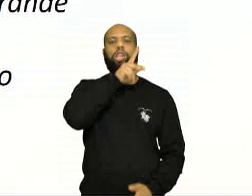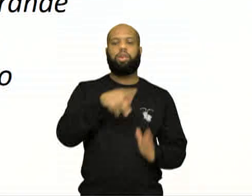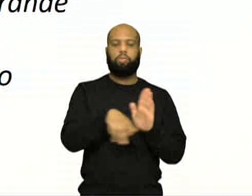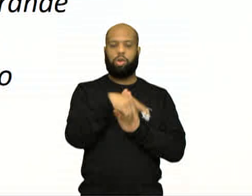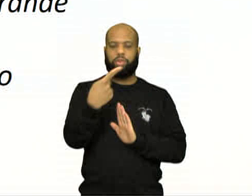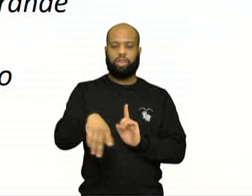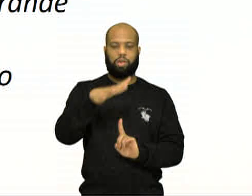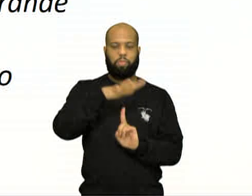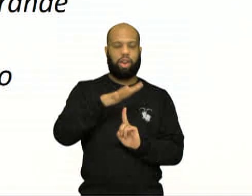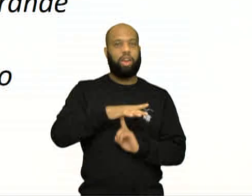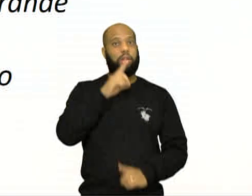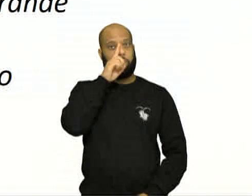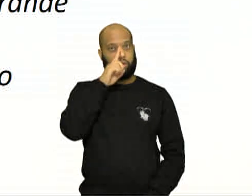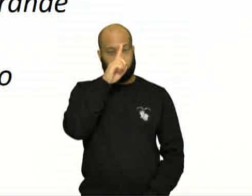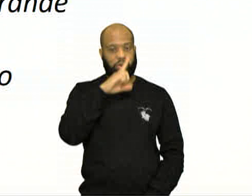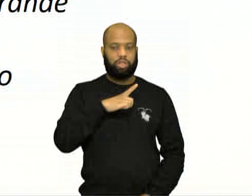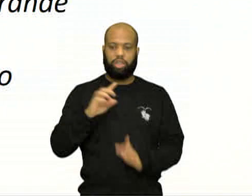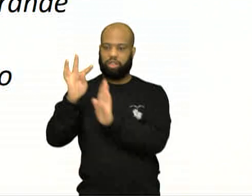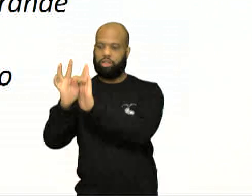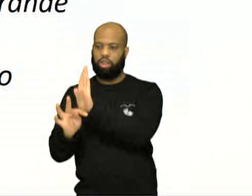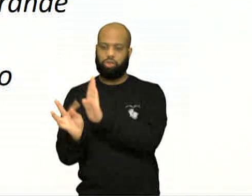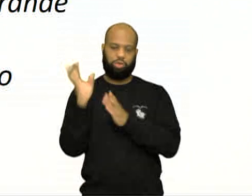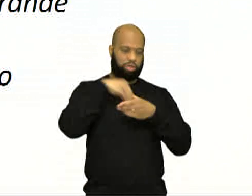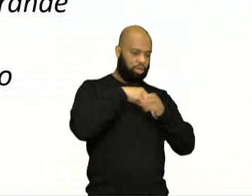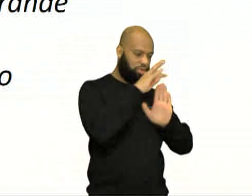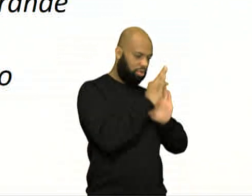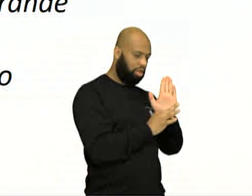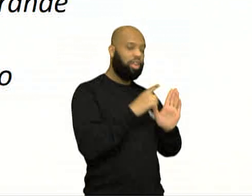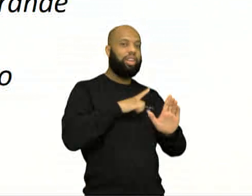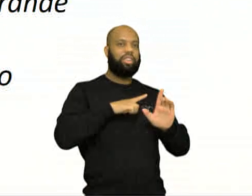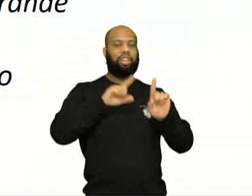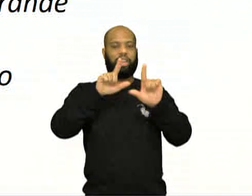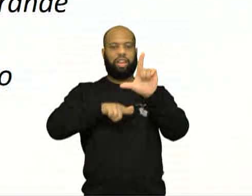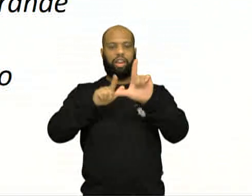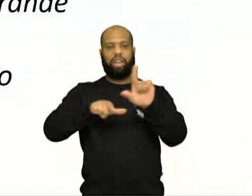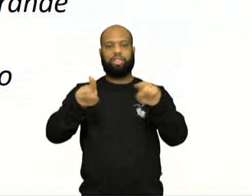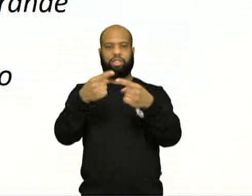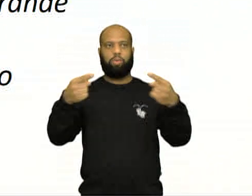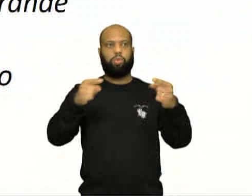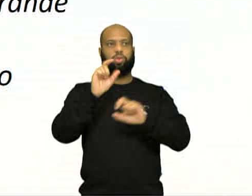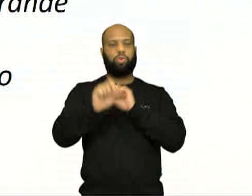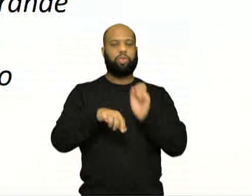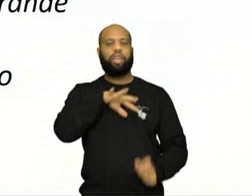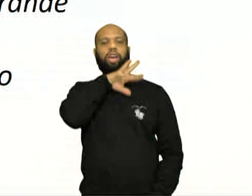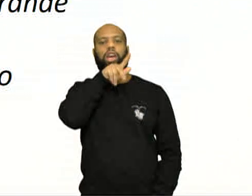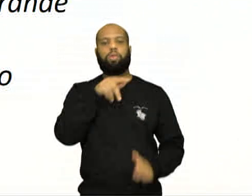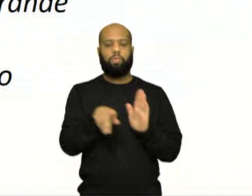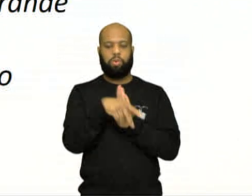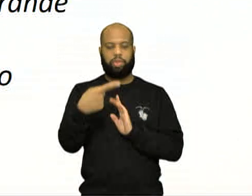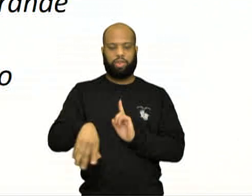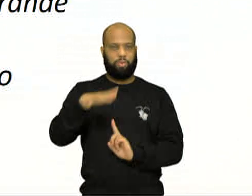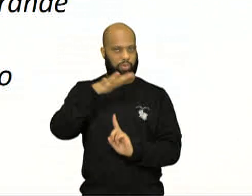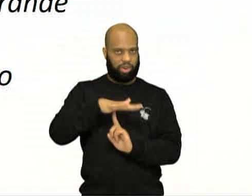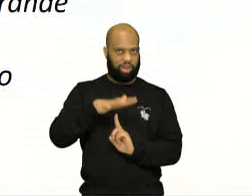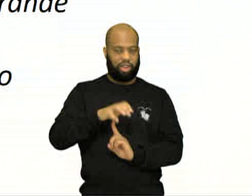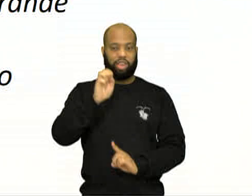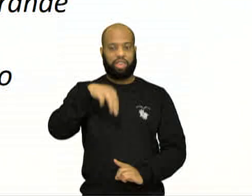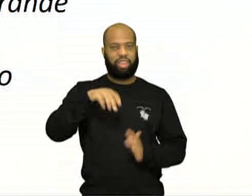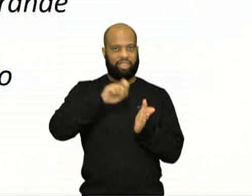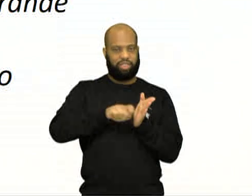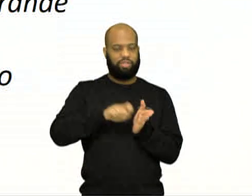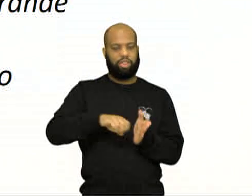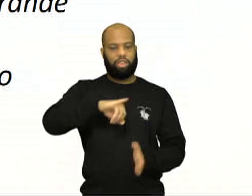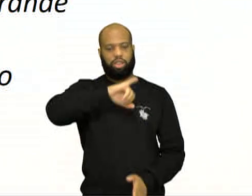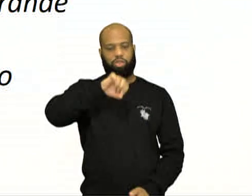Estão em Perigo, a intertextualidade ocorre com a letra da canção Bicho do Paraná. Ela foi composta por João